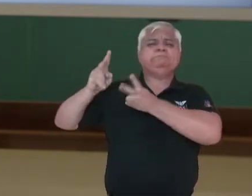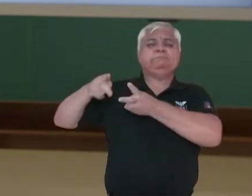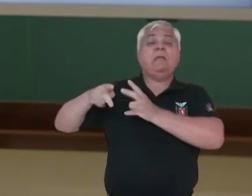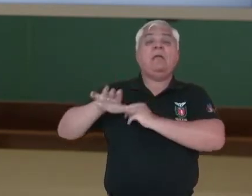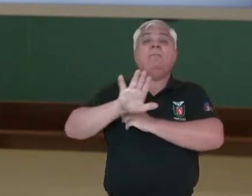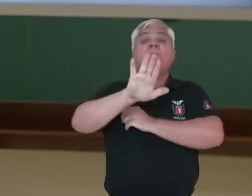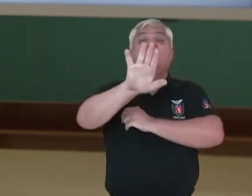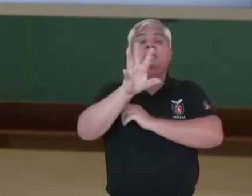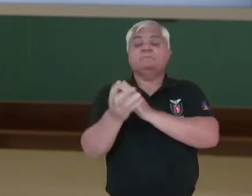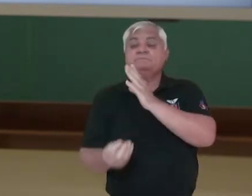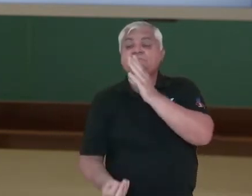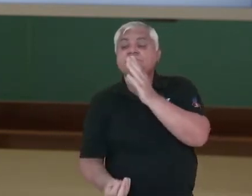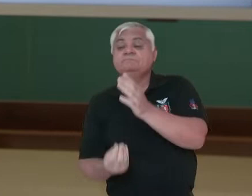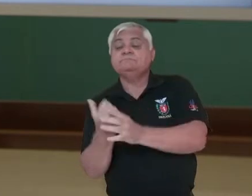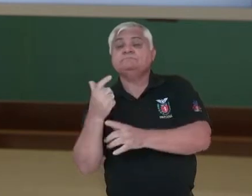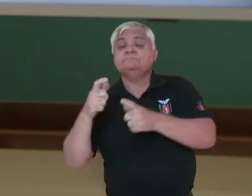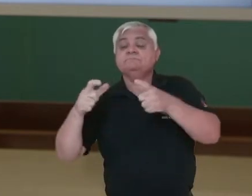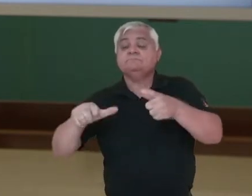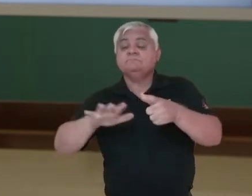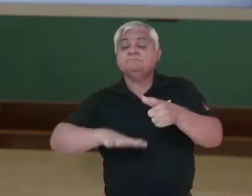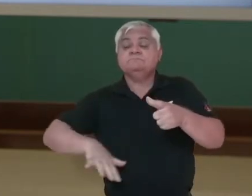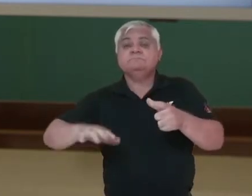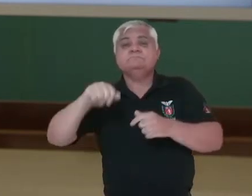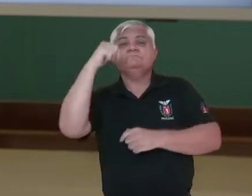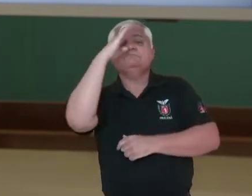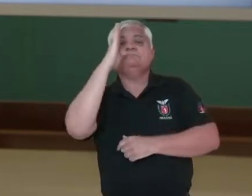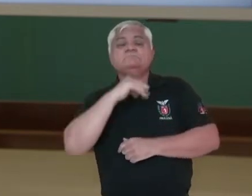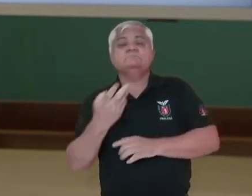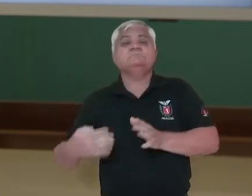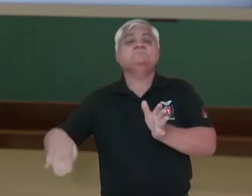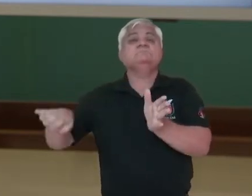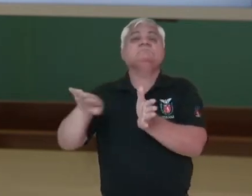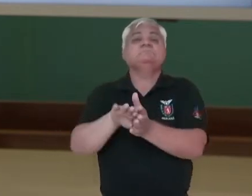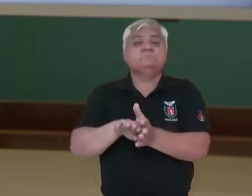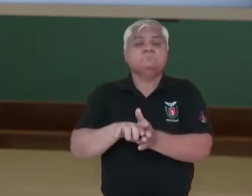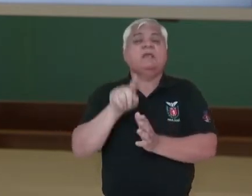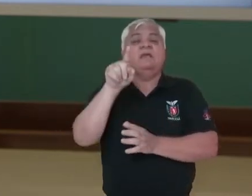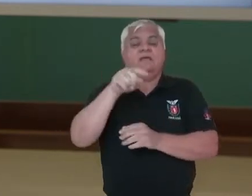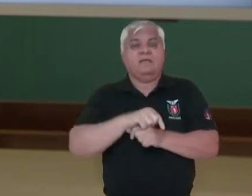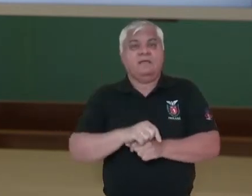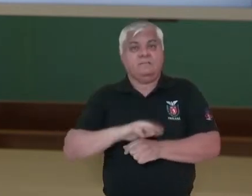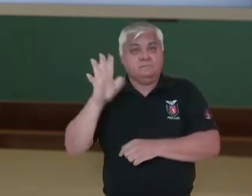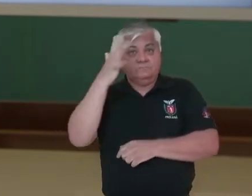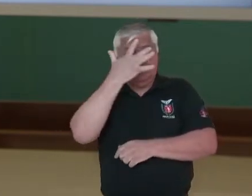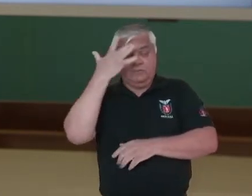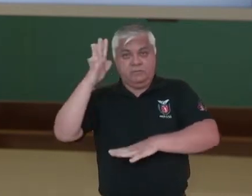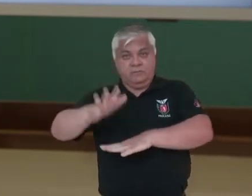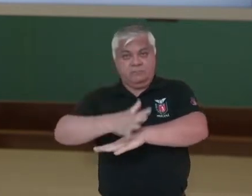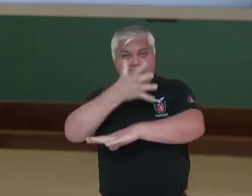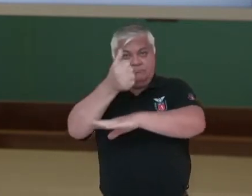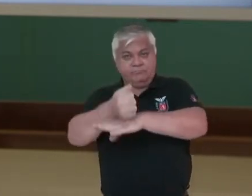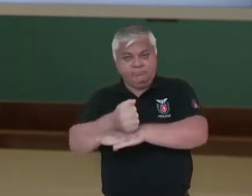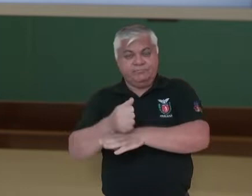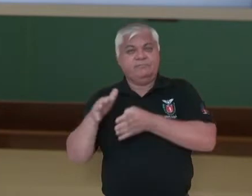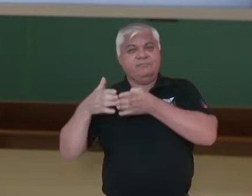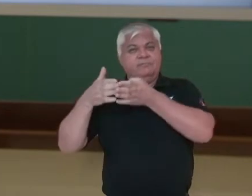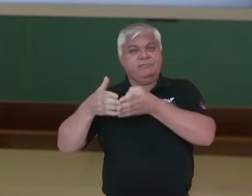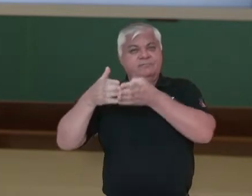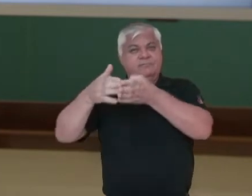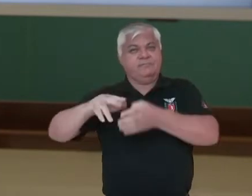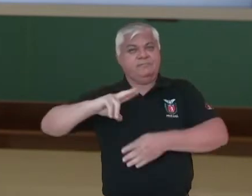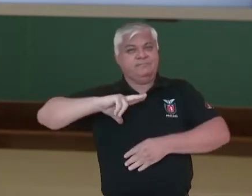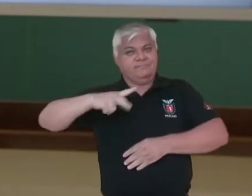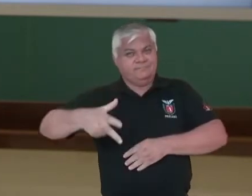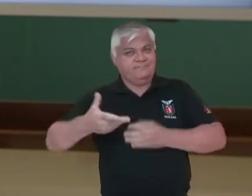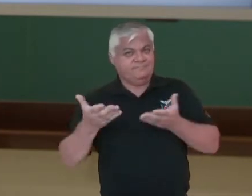do território brasileiro começa com a chegada dos colonizadores e das atividades econômicas que foram